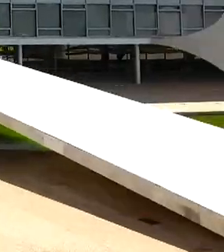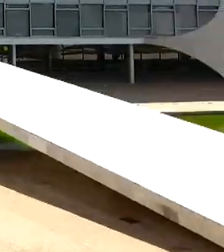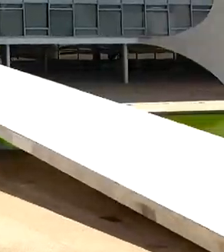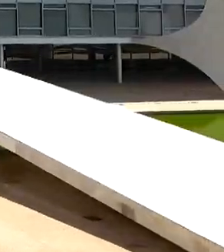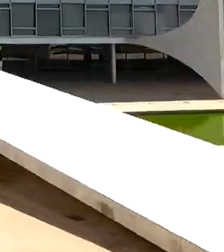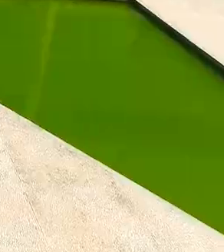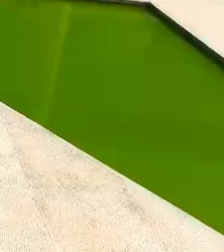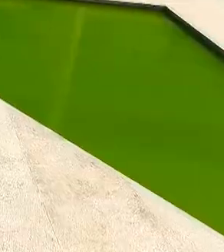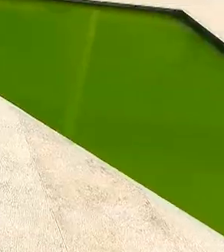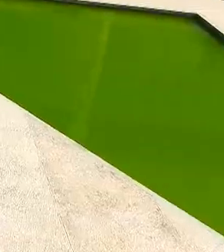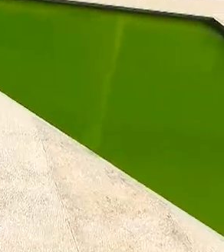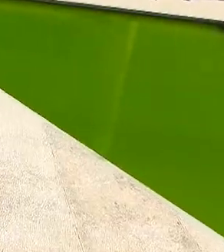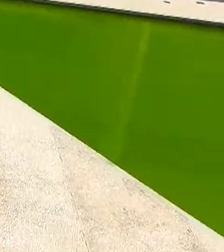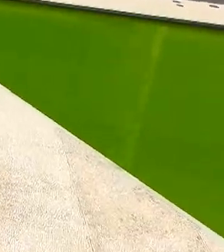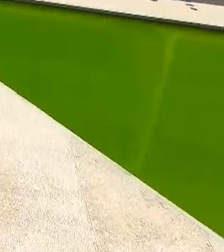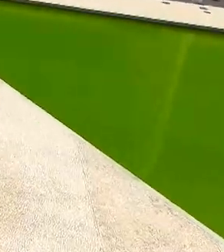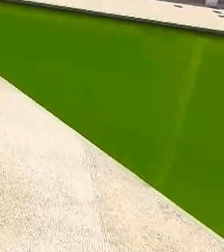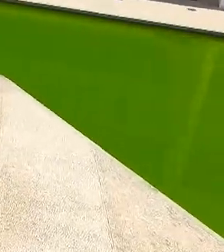Tchau.